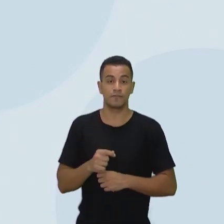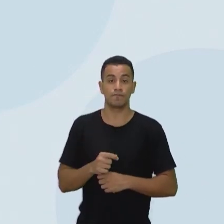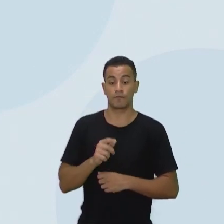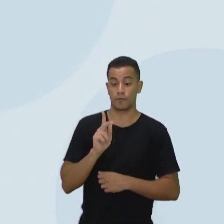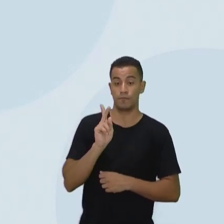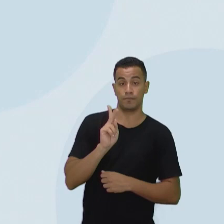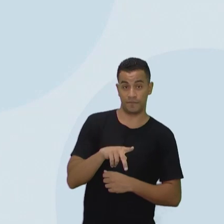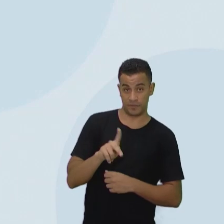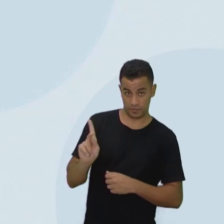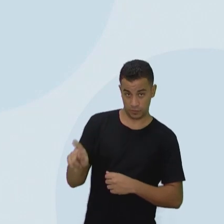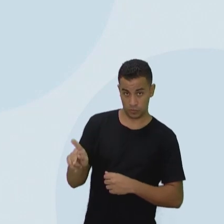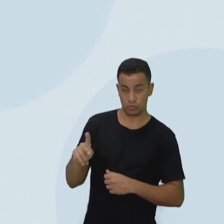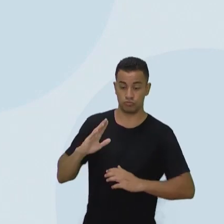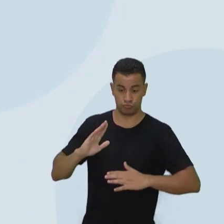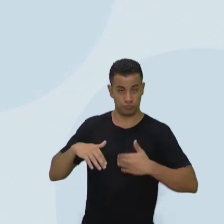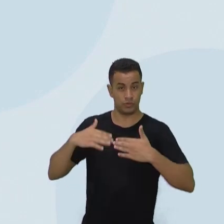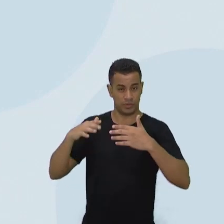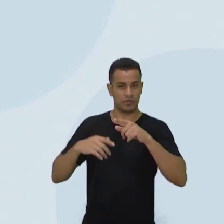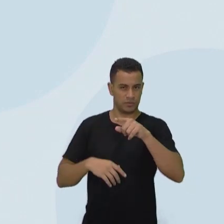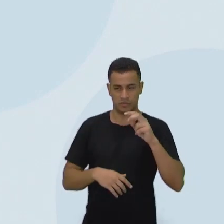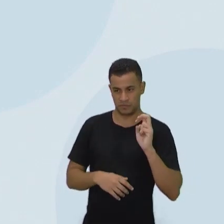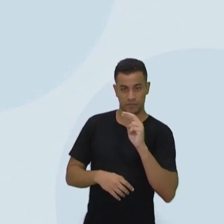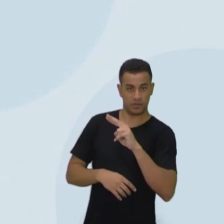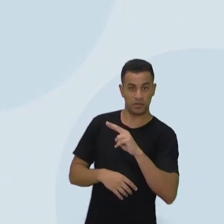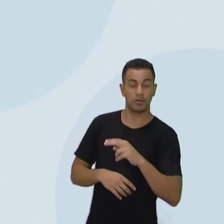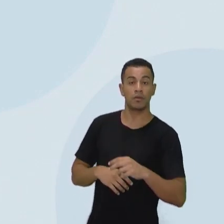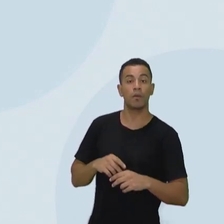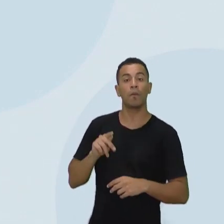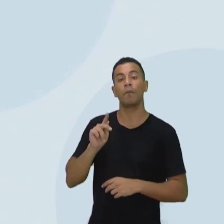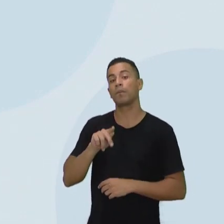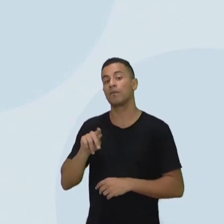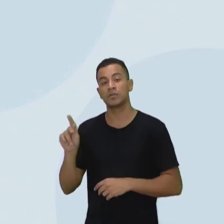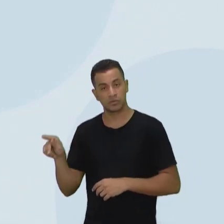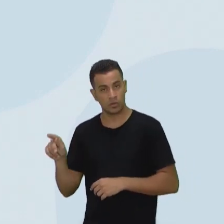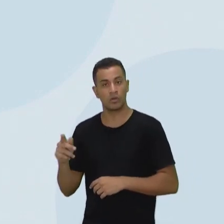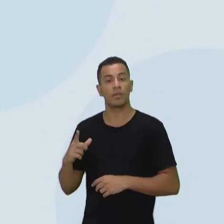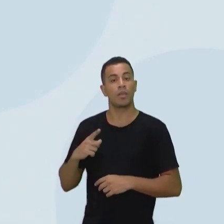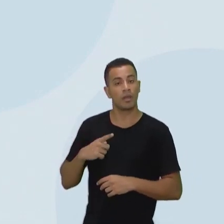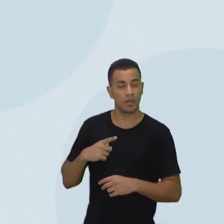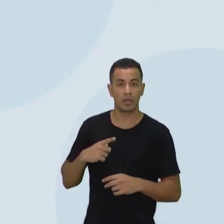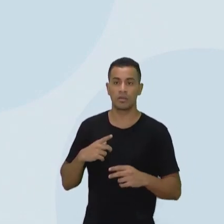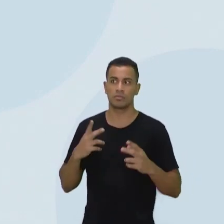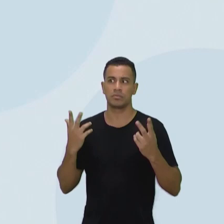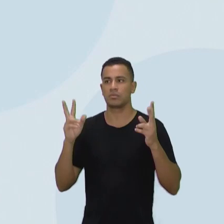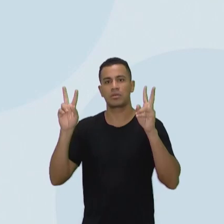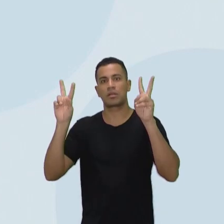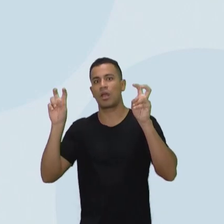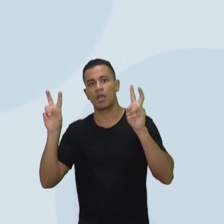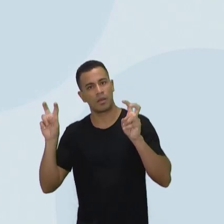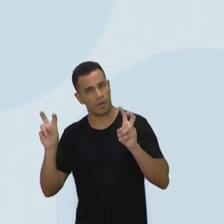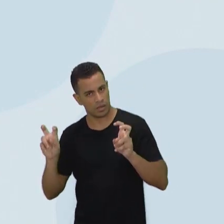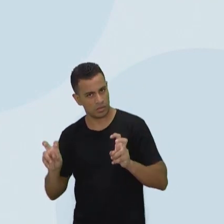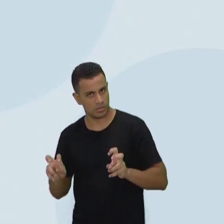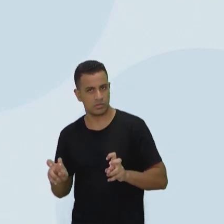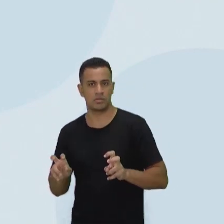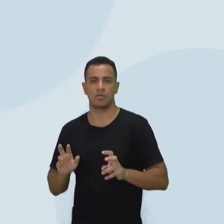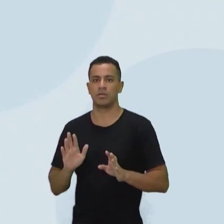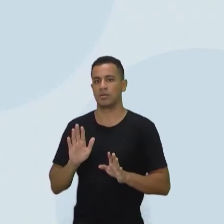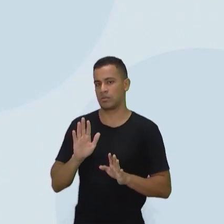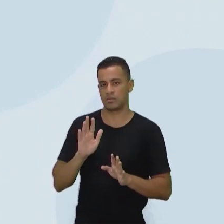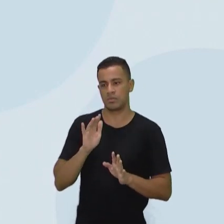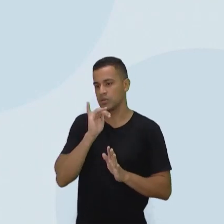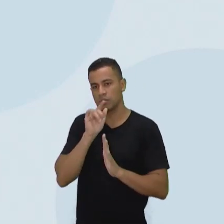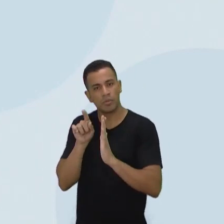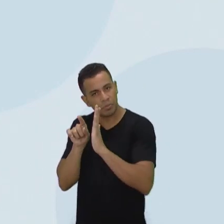estão olhando aí, o professor vai trabalhar com algumas questões dentro dessas estações. Então, que tipo de interações